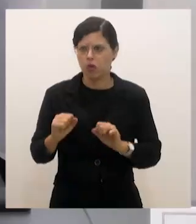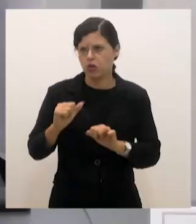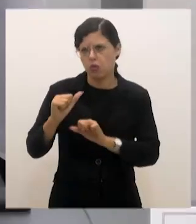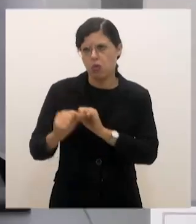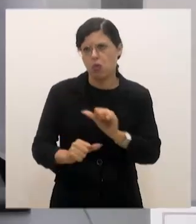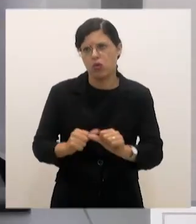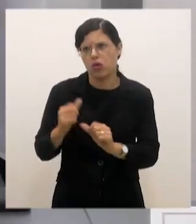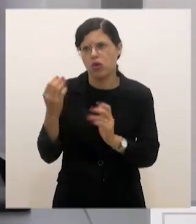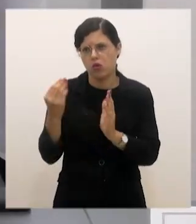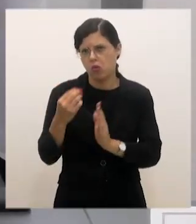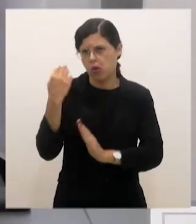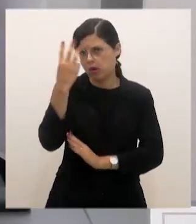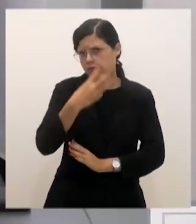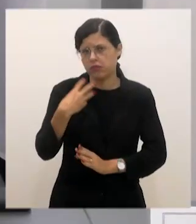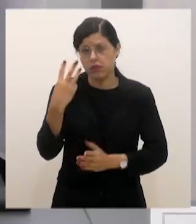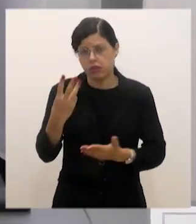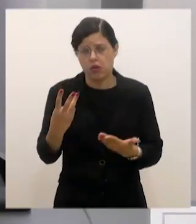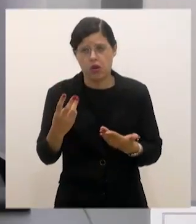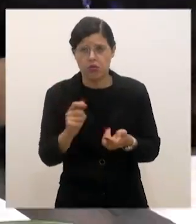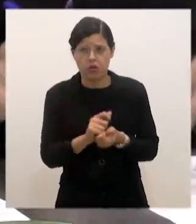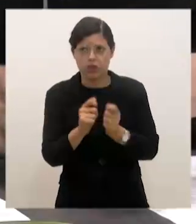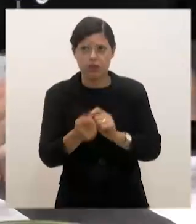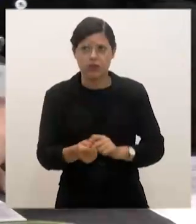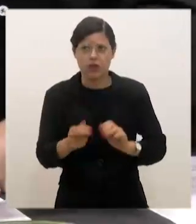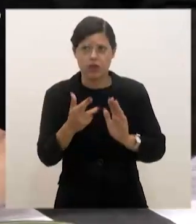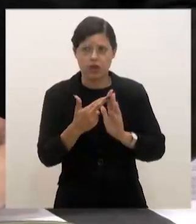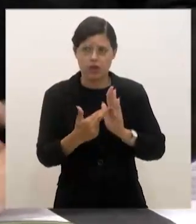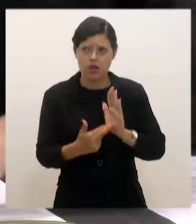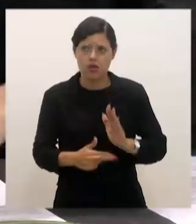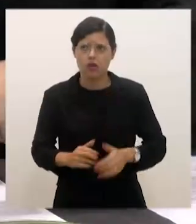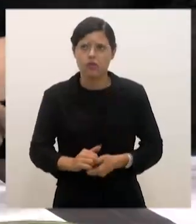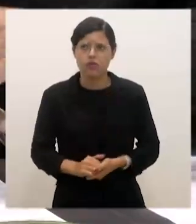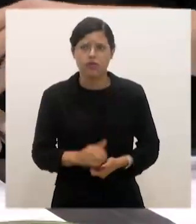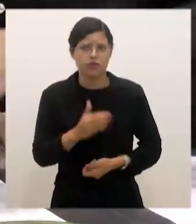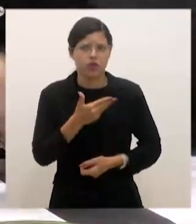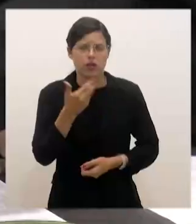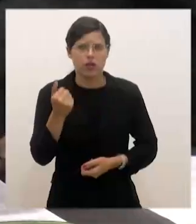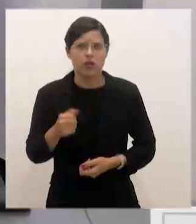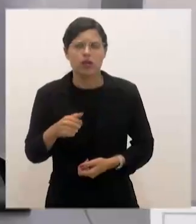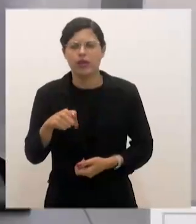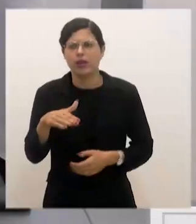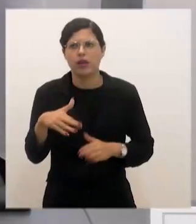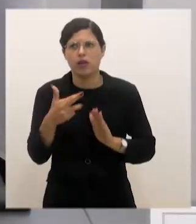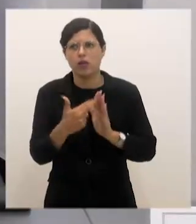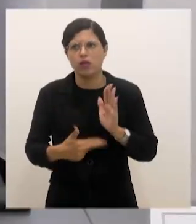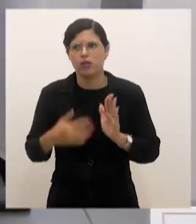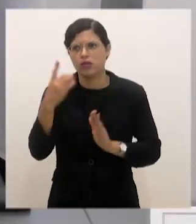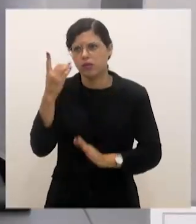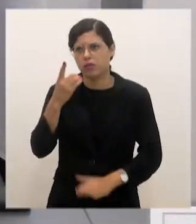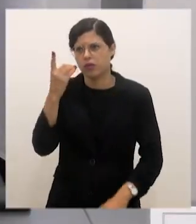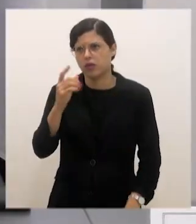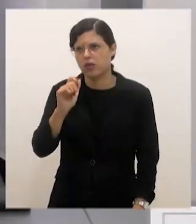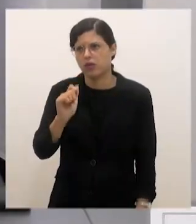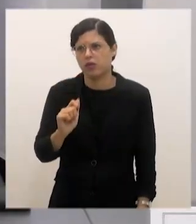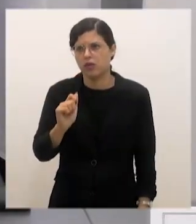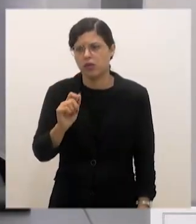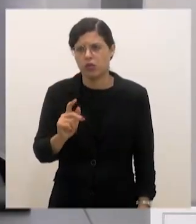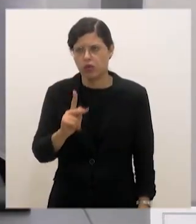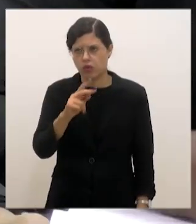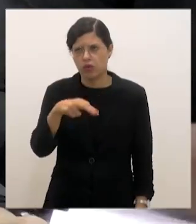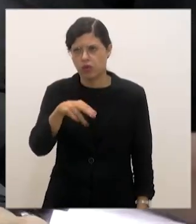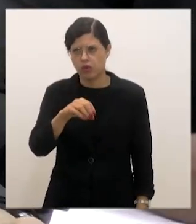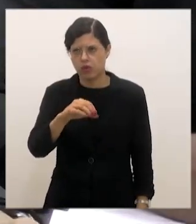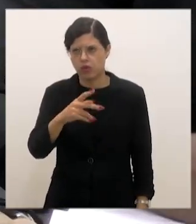as 3 horas para adequar a regra. Melhor. Quem é o relator? Deputado Knoploch? Então, pode aceitar a emenda para fazer